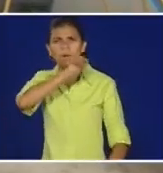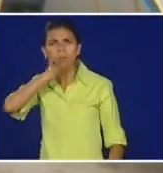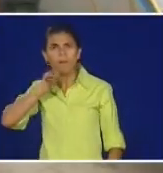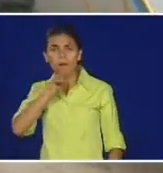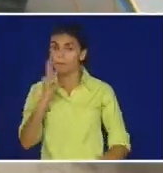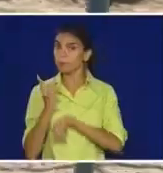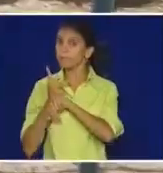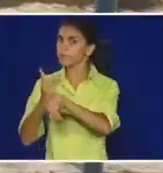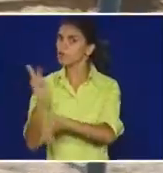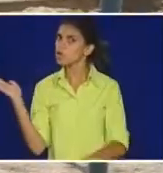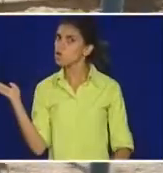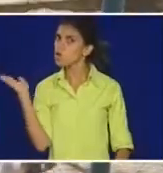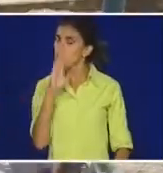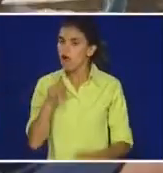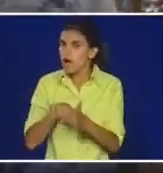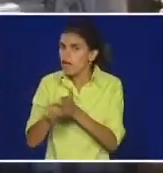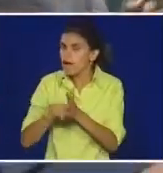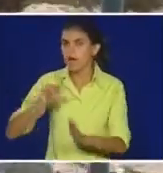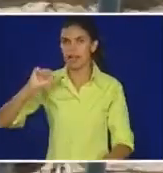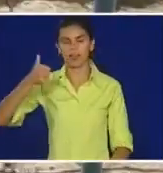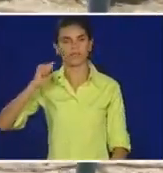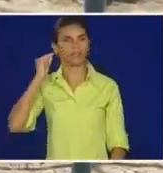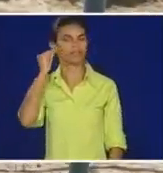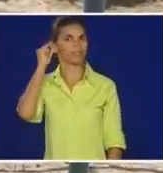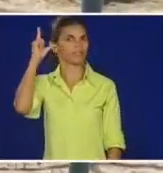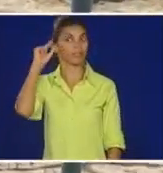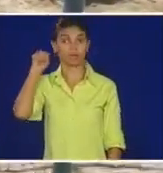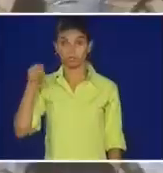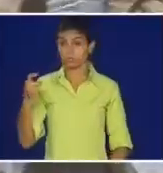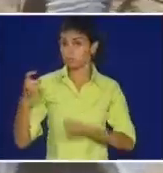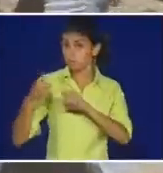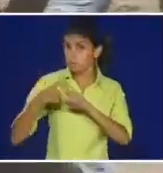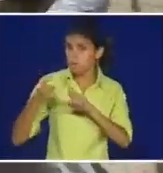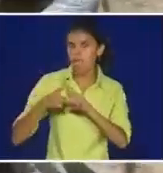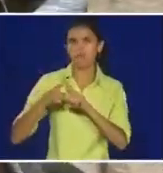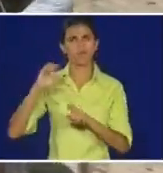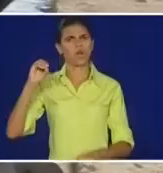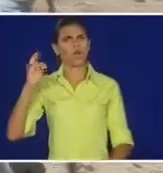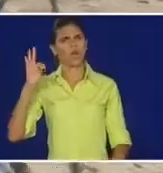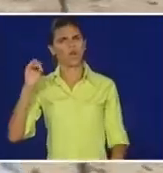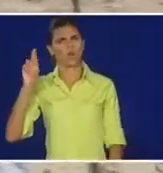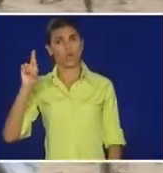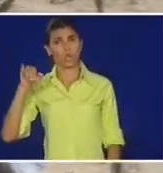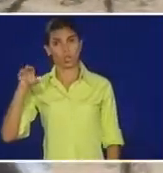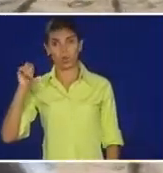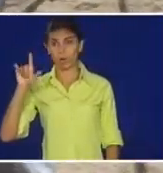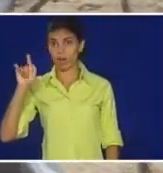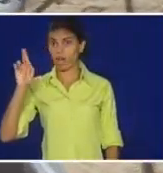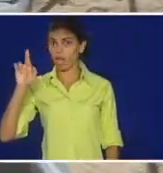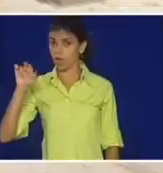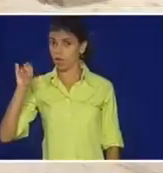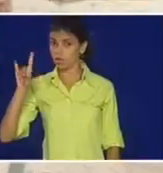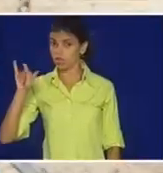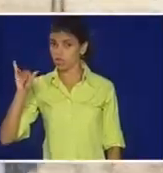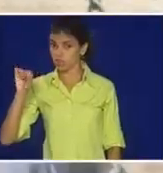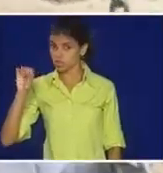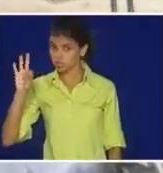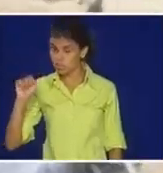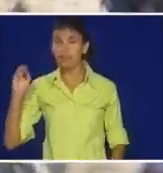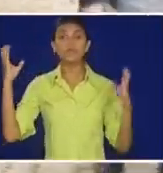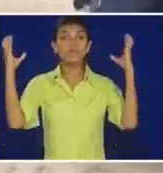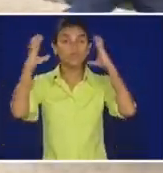de avaliação da audição, onde médicos otorrinolaringologistas e fonoaudiólogos especializados em